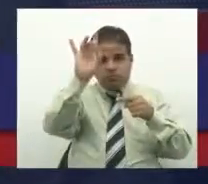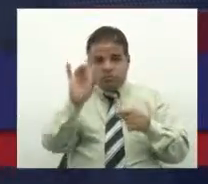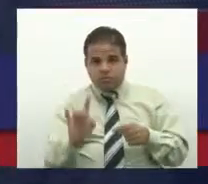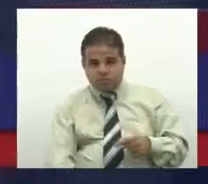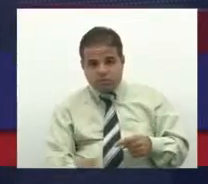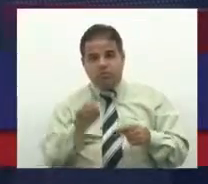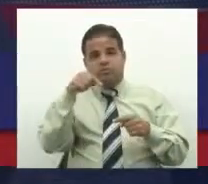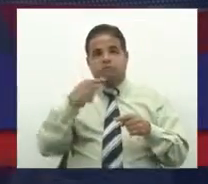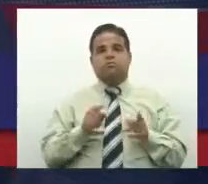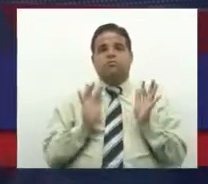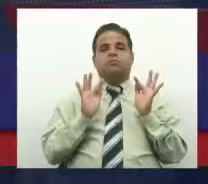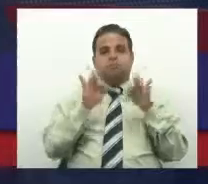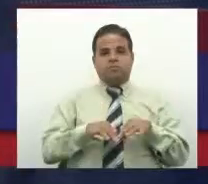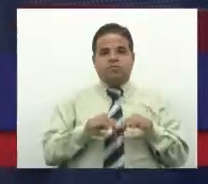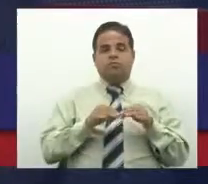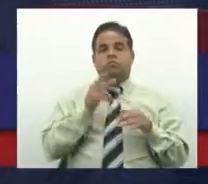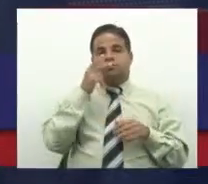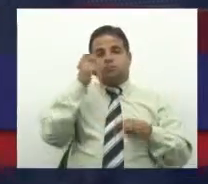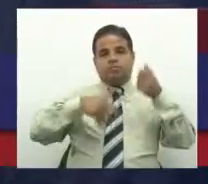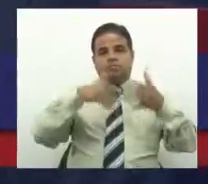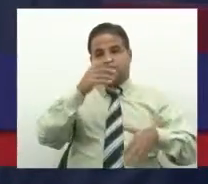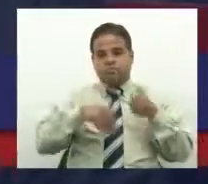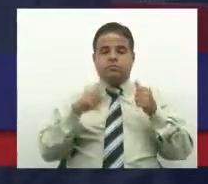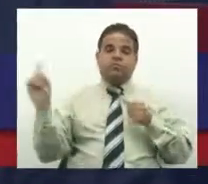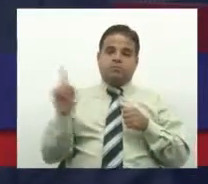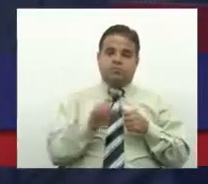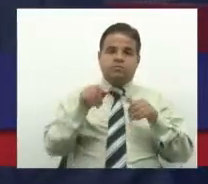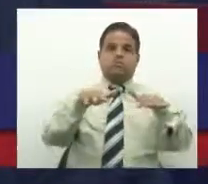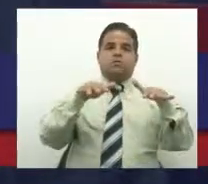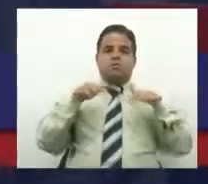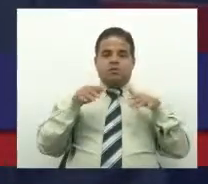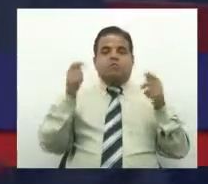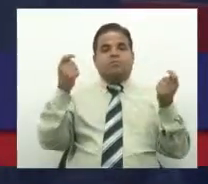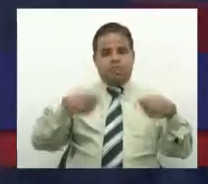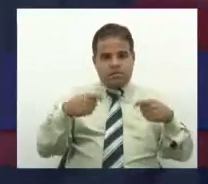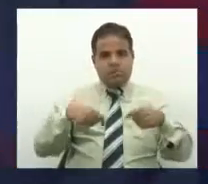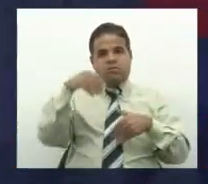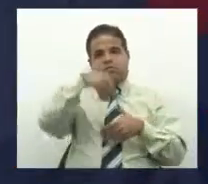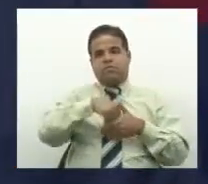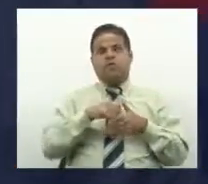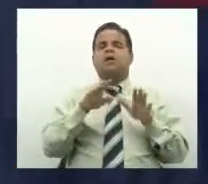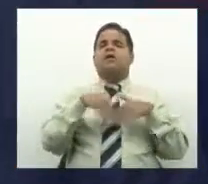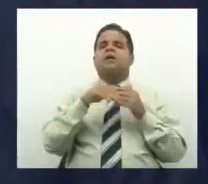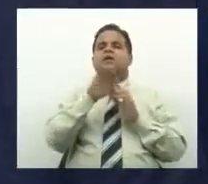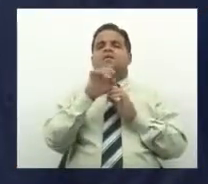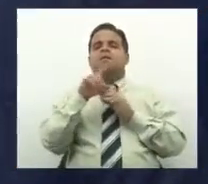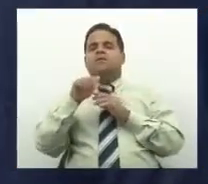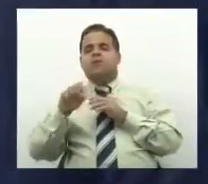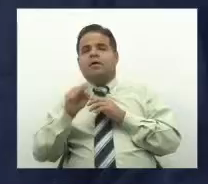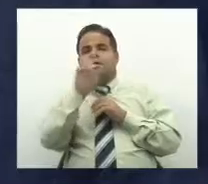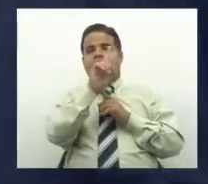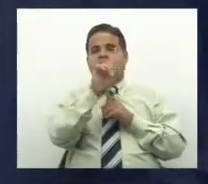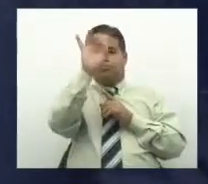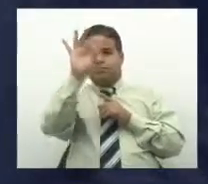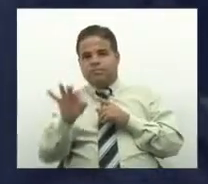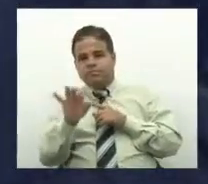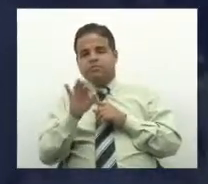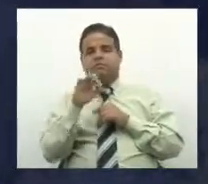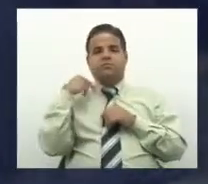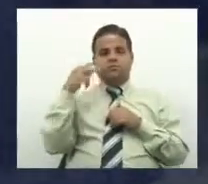e finaliza o parecer final, aí vem para plenário para ser votado. E aquelas tais emendas, Geraldo, de 1% que os vereadores